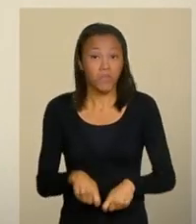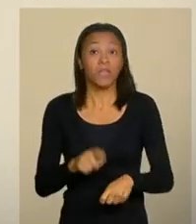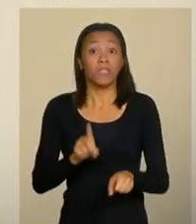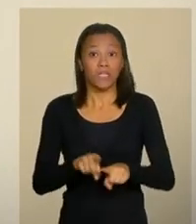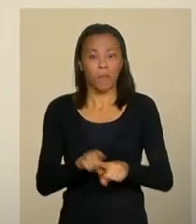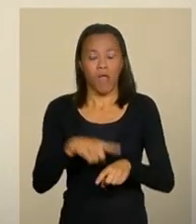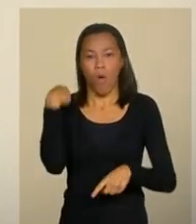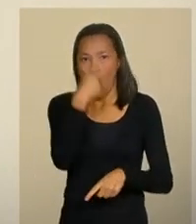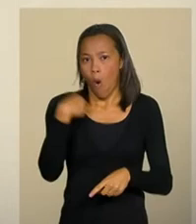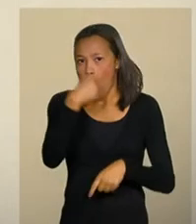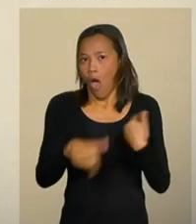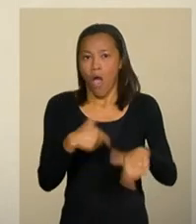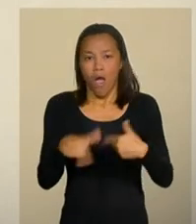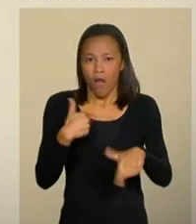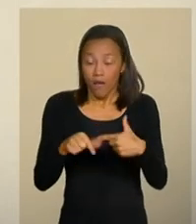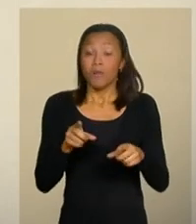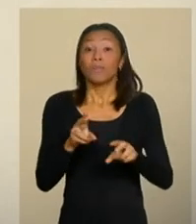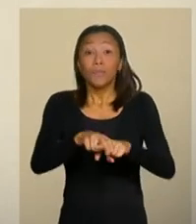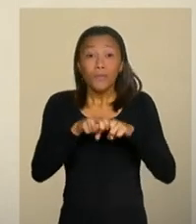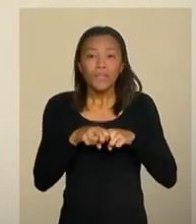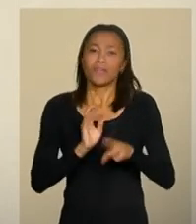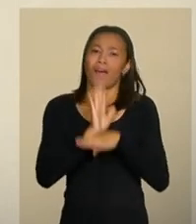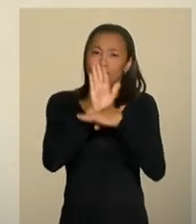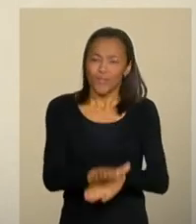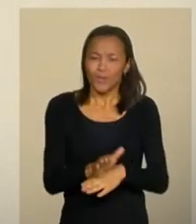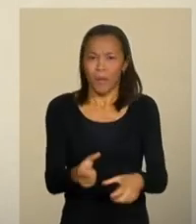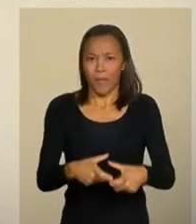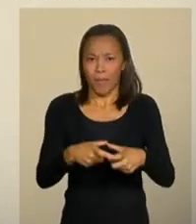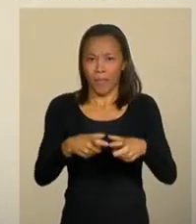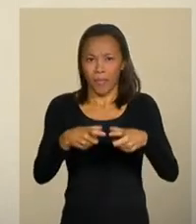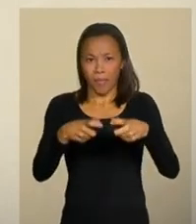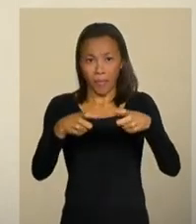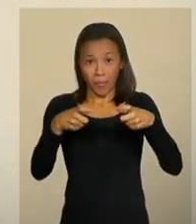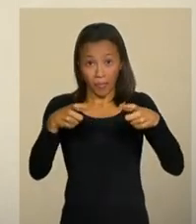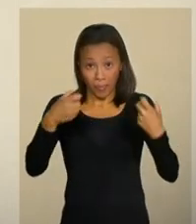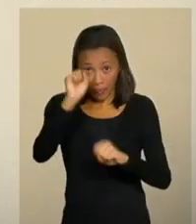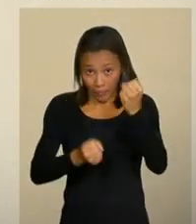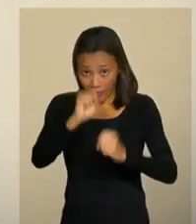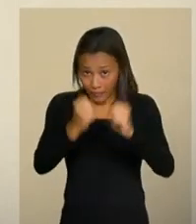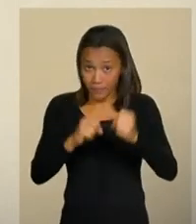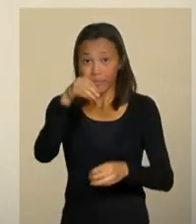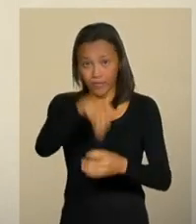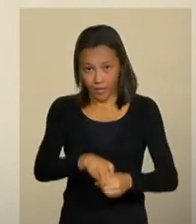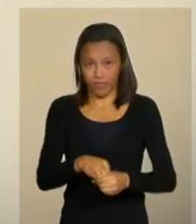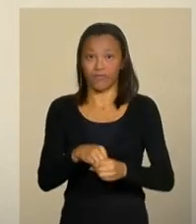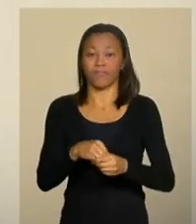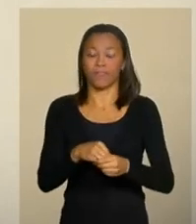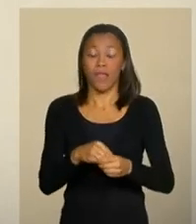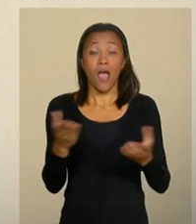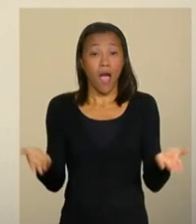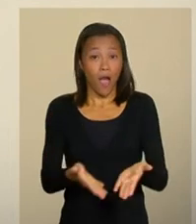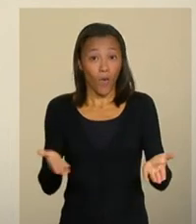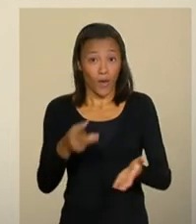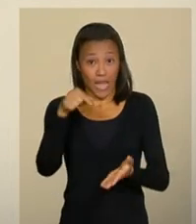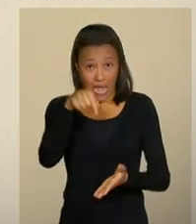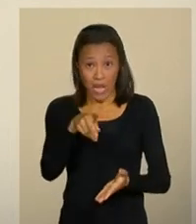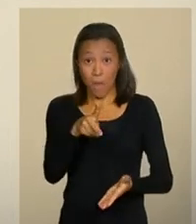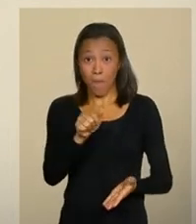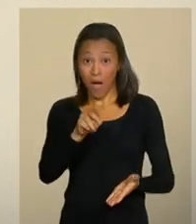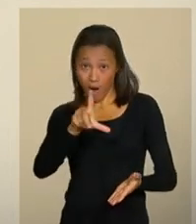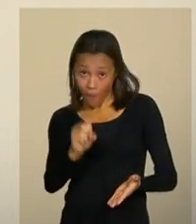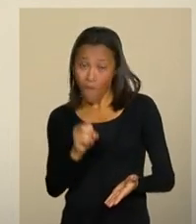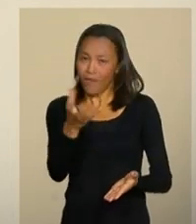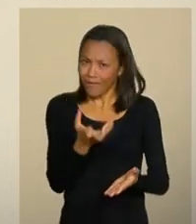longas jornadas e por isso ajuda a aumentar a produtividade das Indústrias agora Luciano Paulo quer